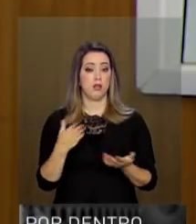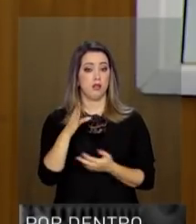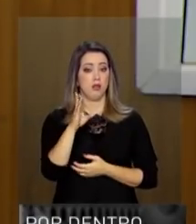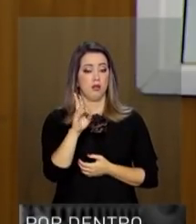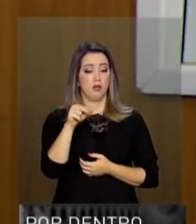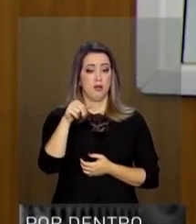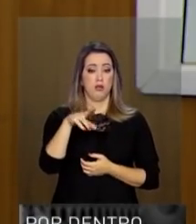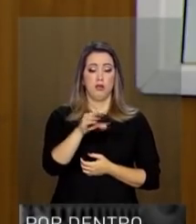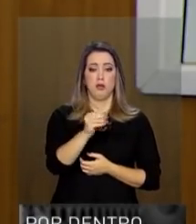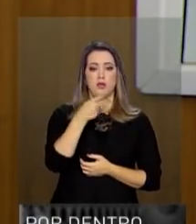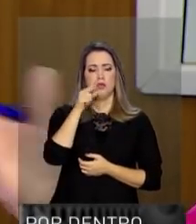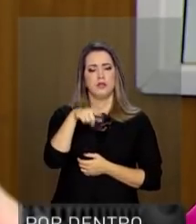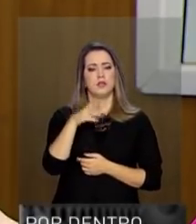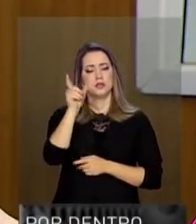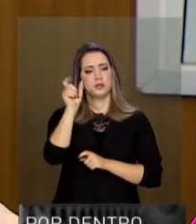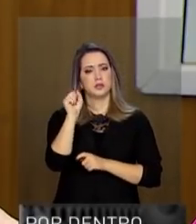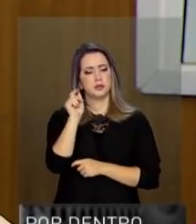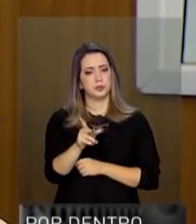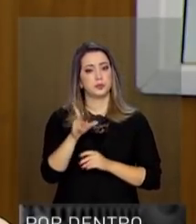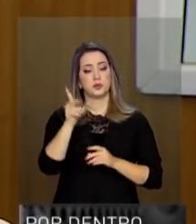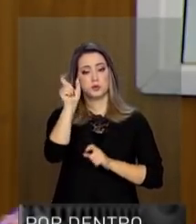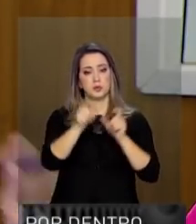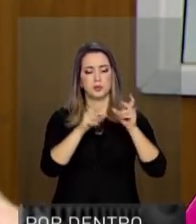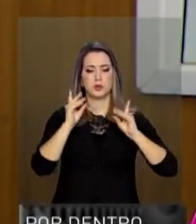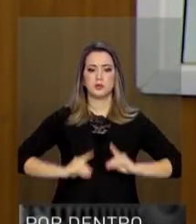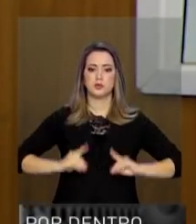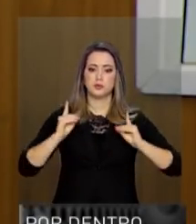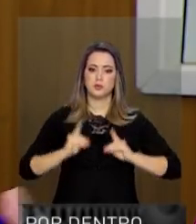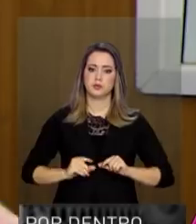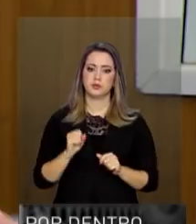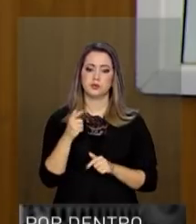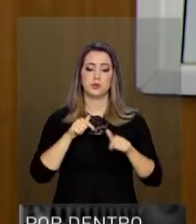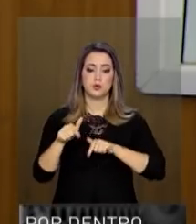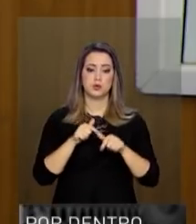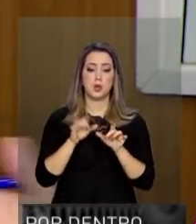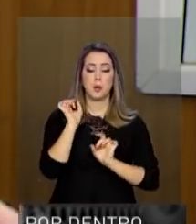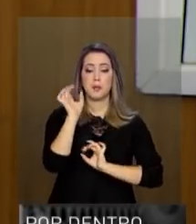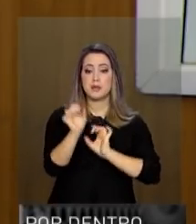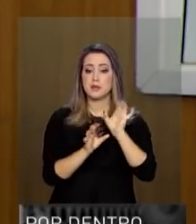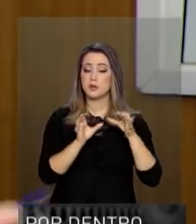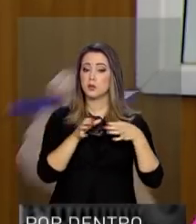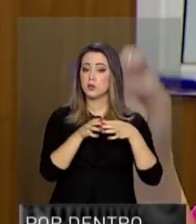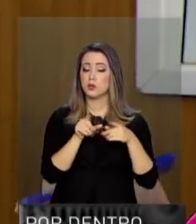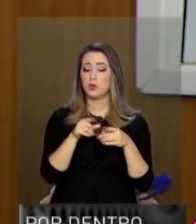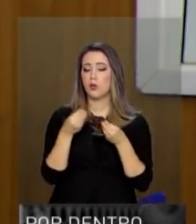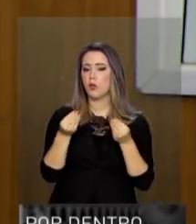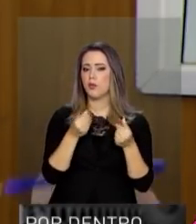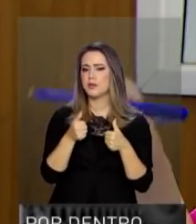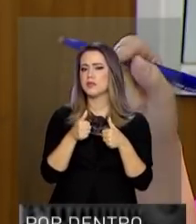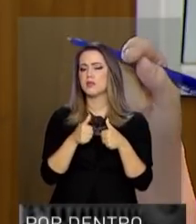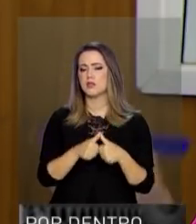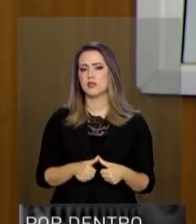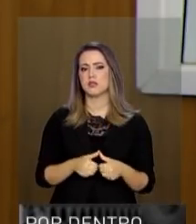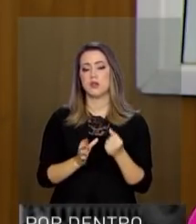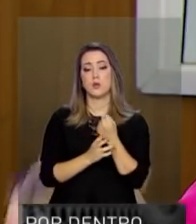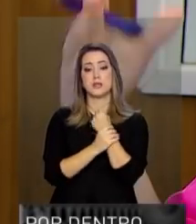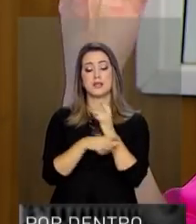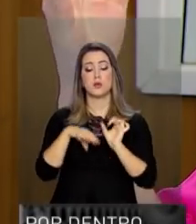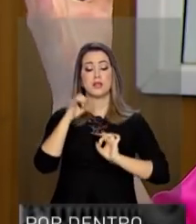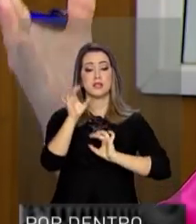para pessoas com deficiência e também para o trabalhador, né, que exerce condições especiais aí que prejudicam a saúde. Como é que fica no caso do segurado